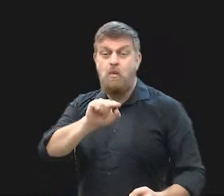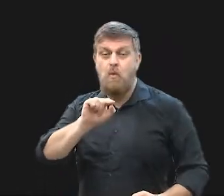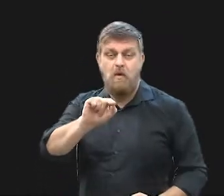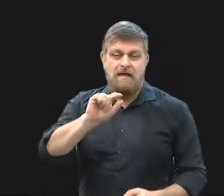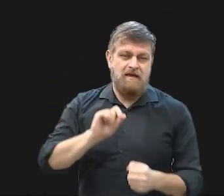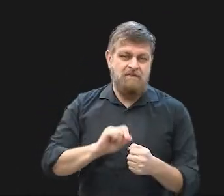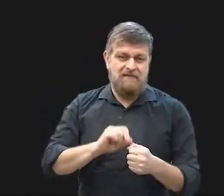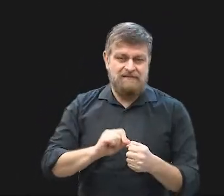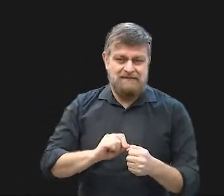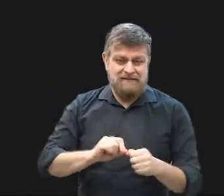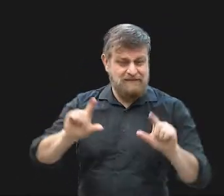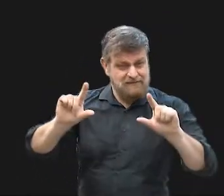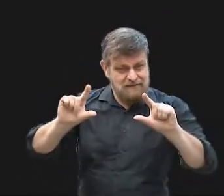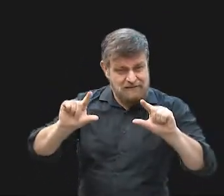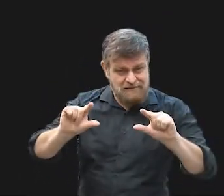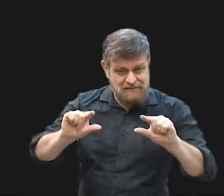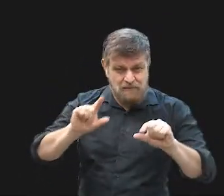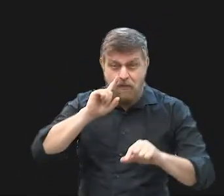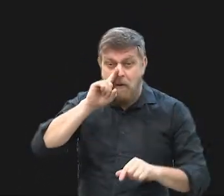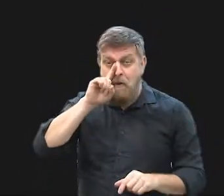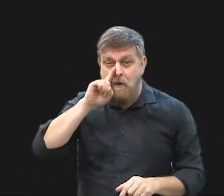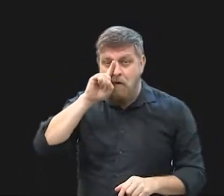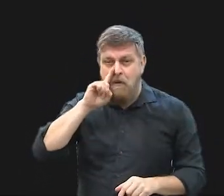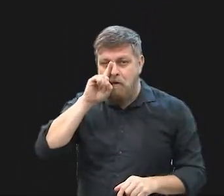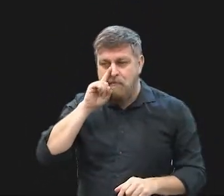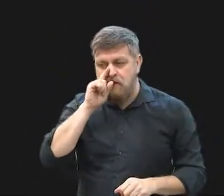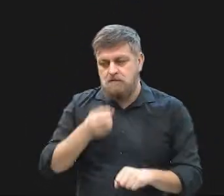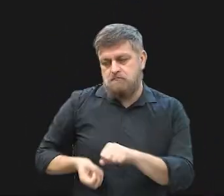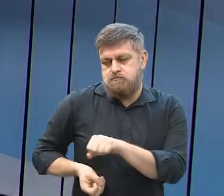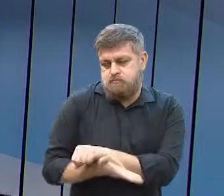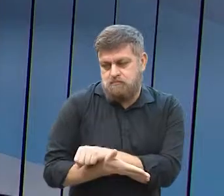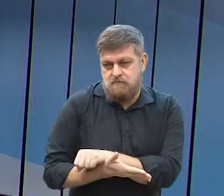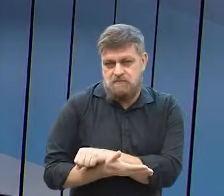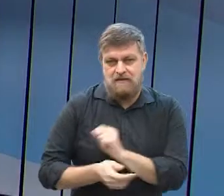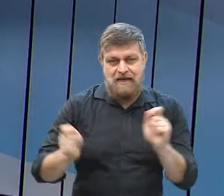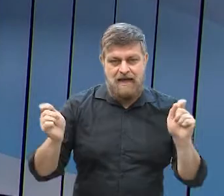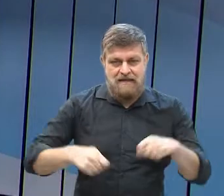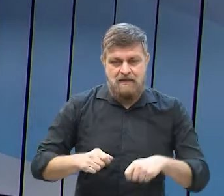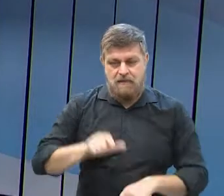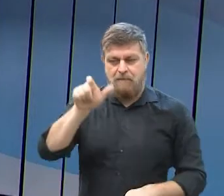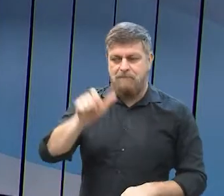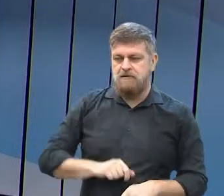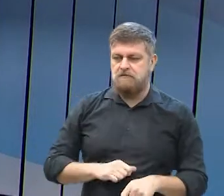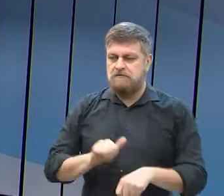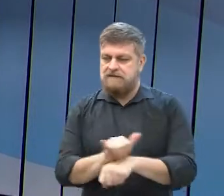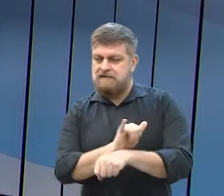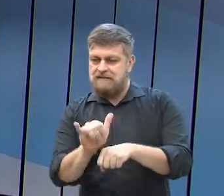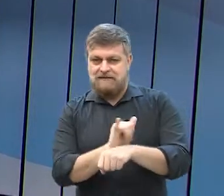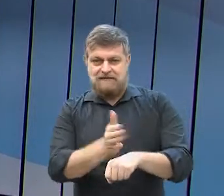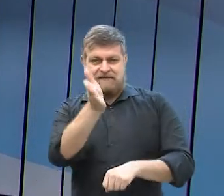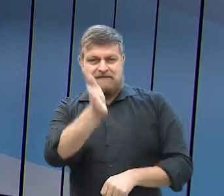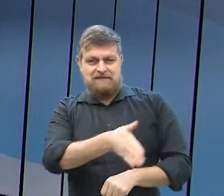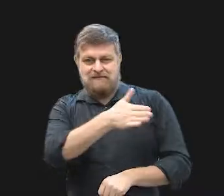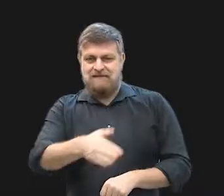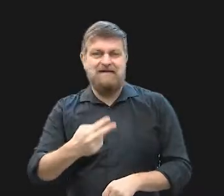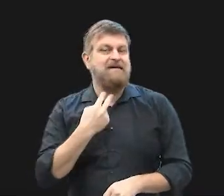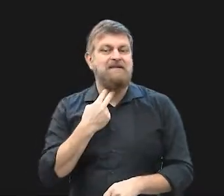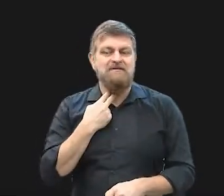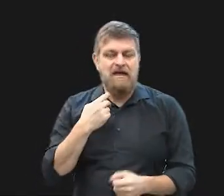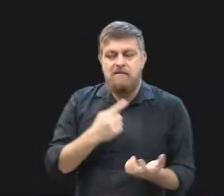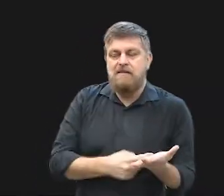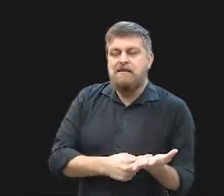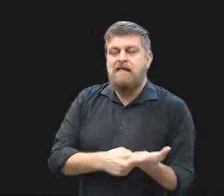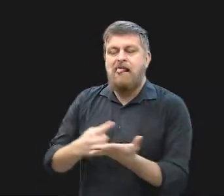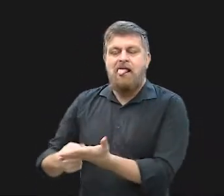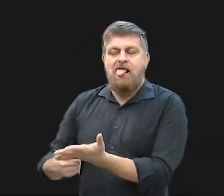diminui muito, né, o risco disso acontecer. Claro, você inibe, né, o corruptor de tentar qualquer conchavo aí com as empresas.